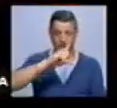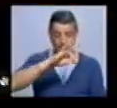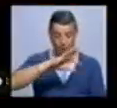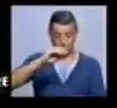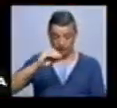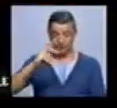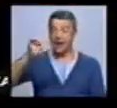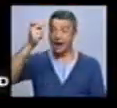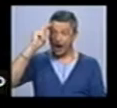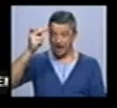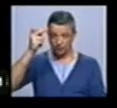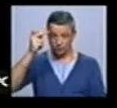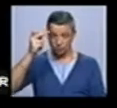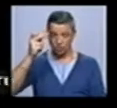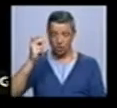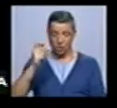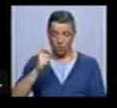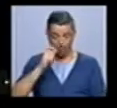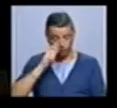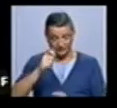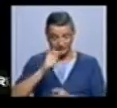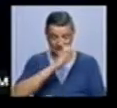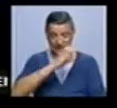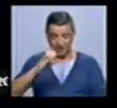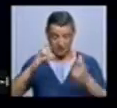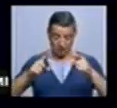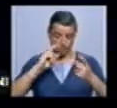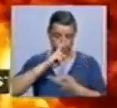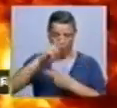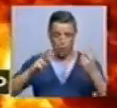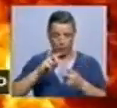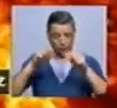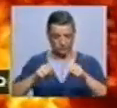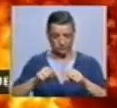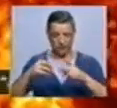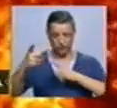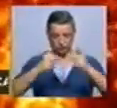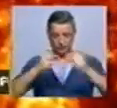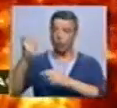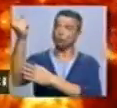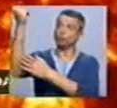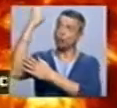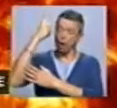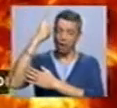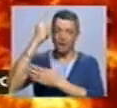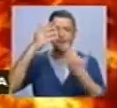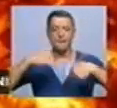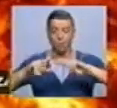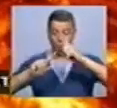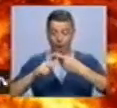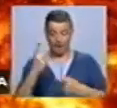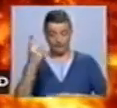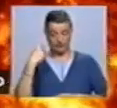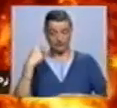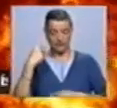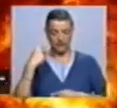os cientistas andavam à procura também desse tipo de ondas, precisamente no Sol, na nossa estrela. Em boa verdade, no ano passado